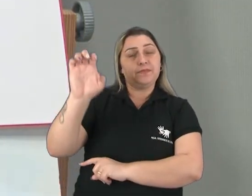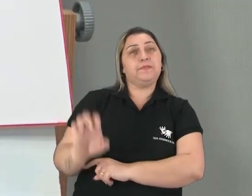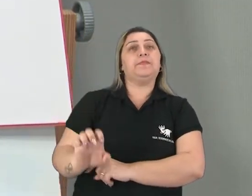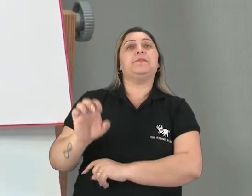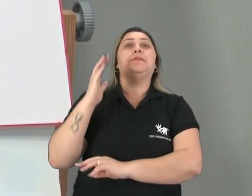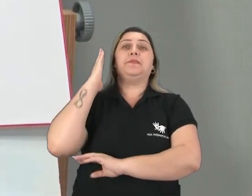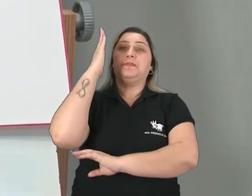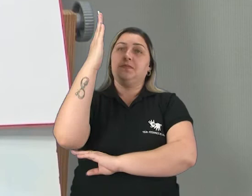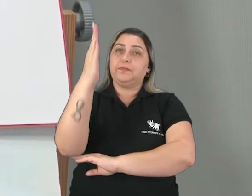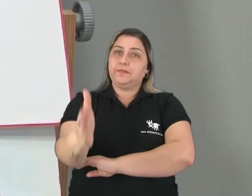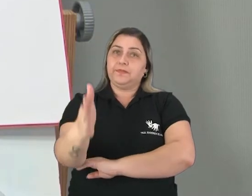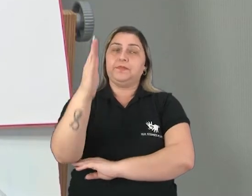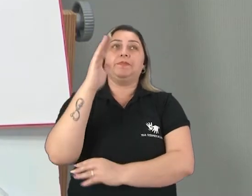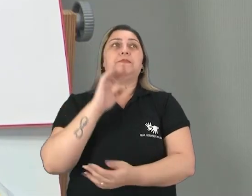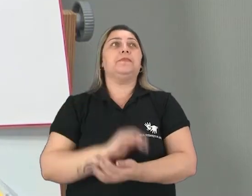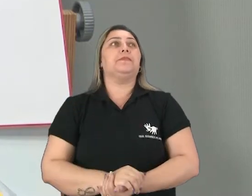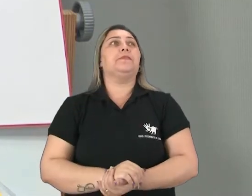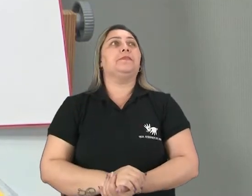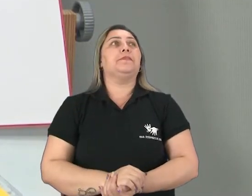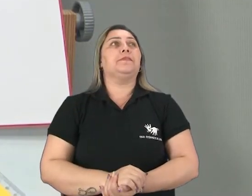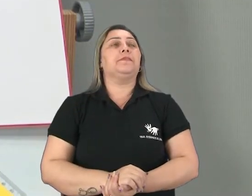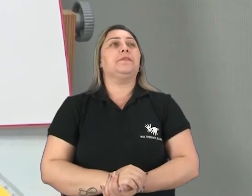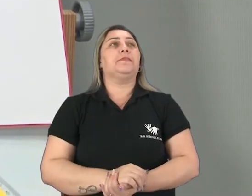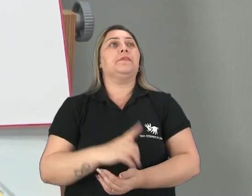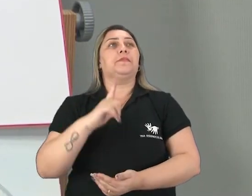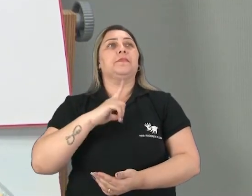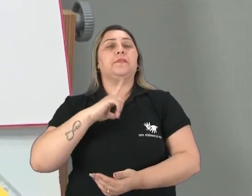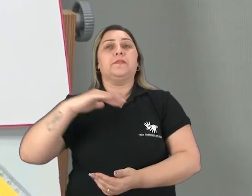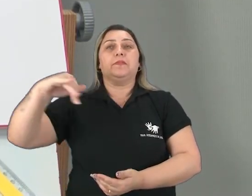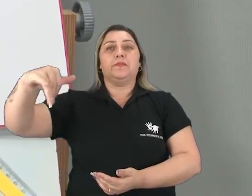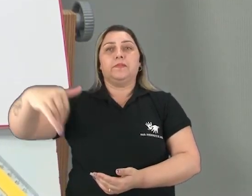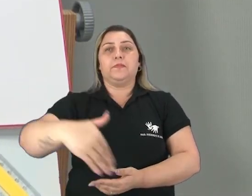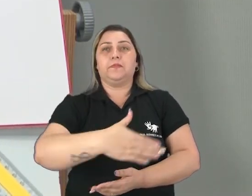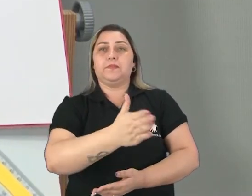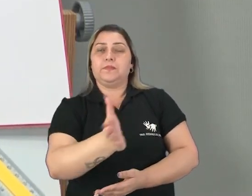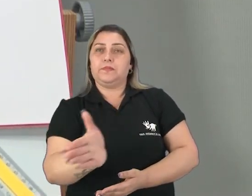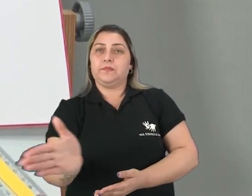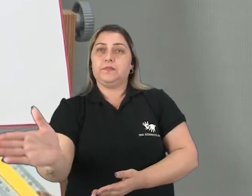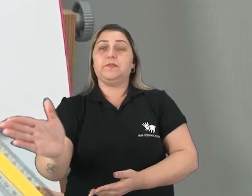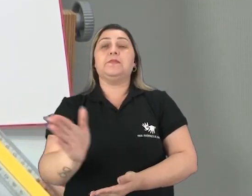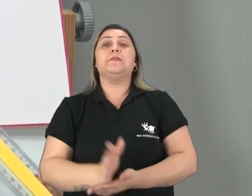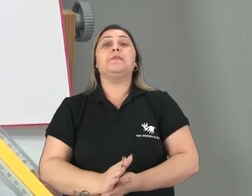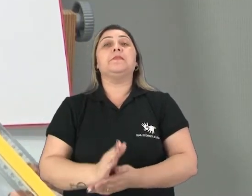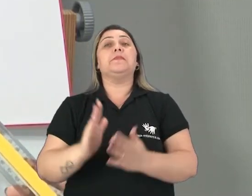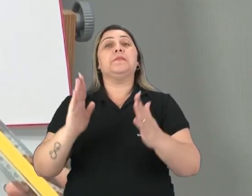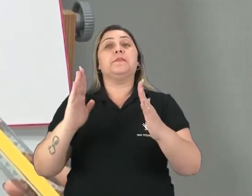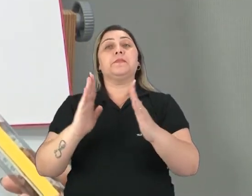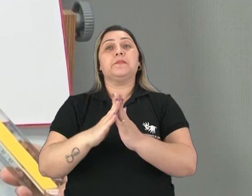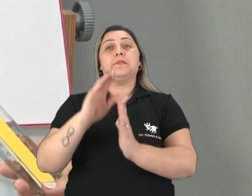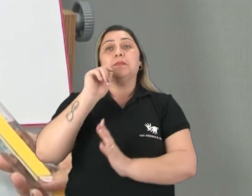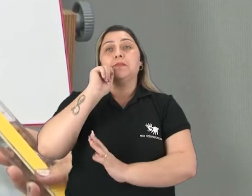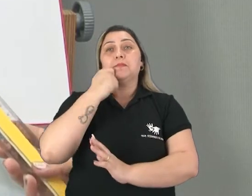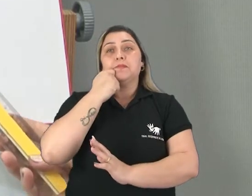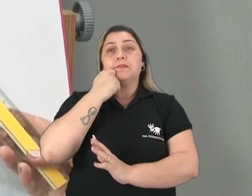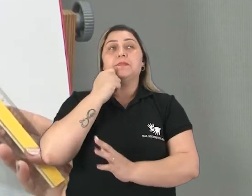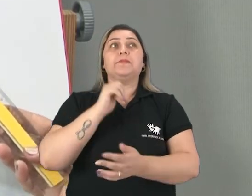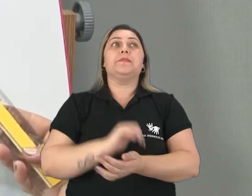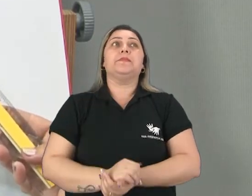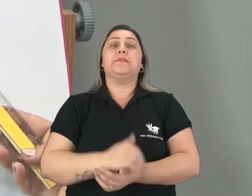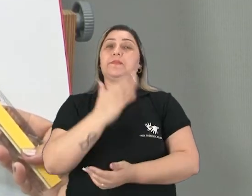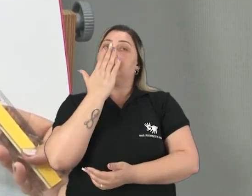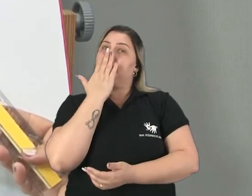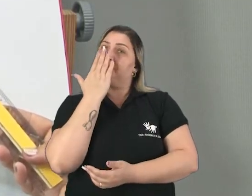segue reto, tem uma curva, passa pela padaria, segue